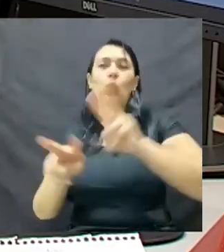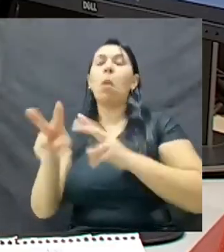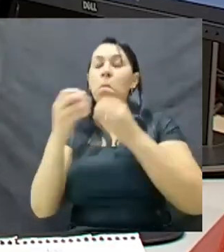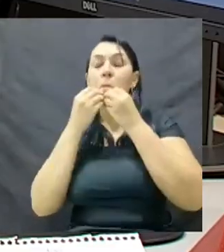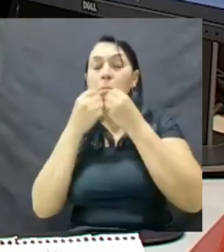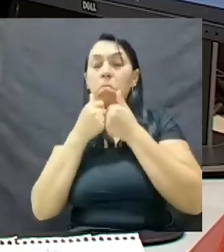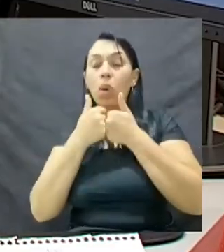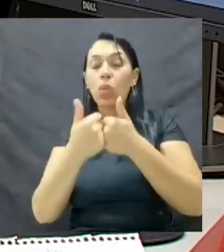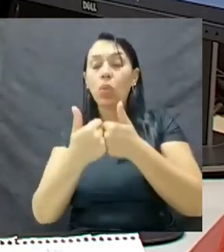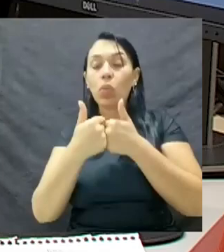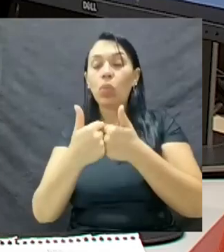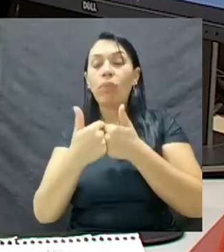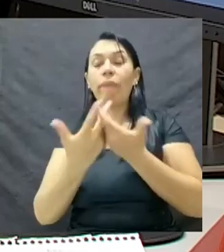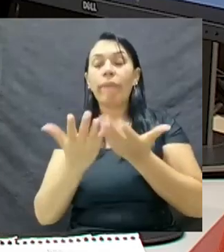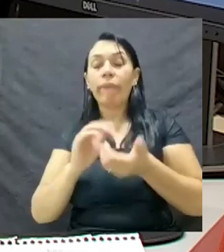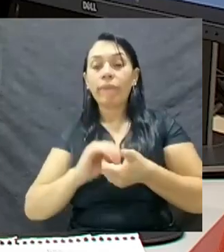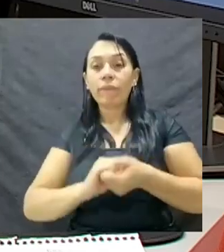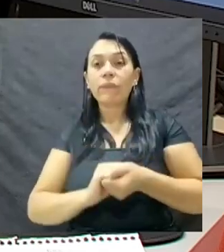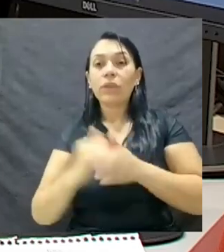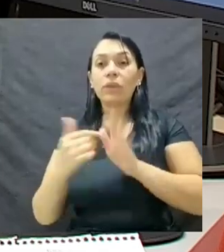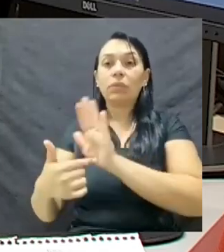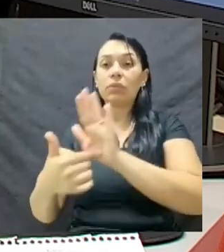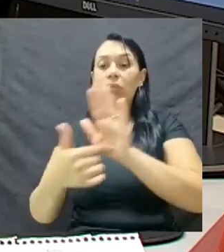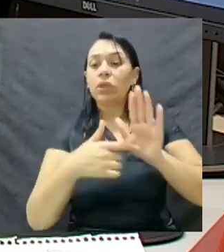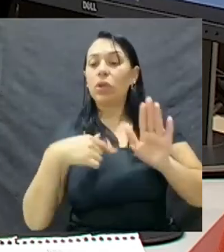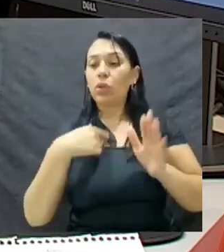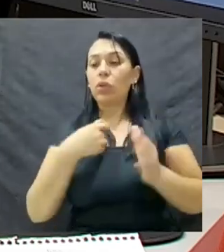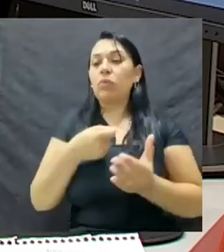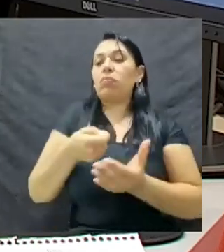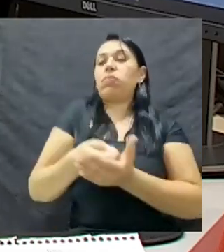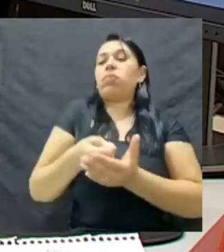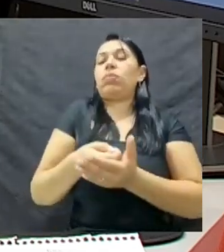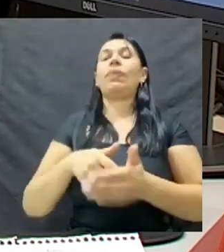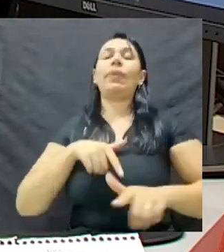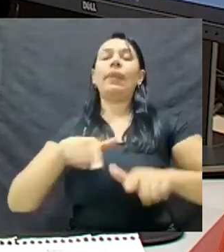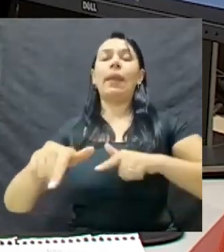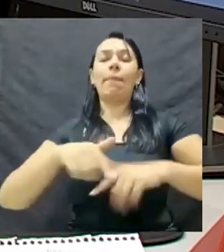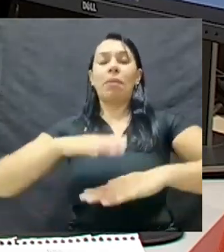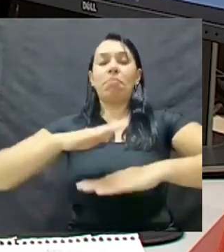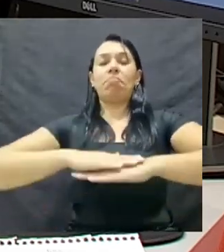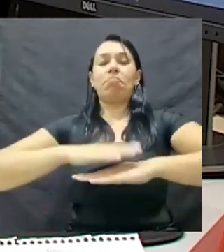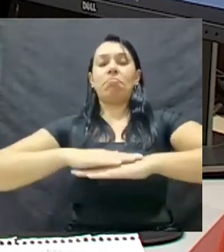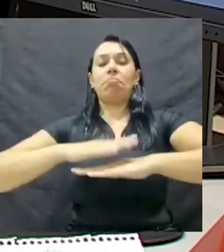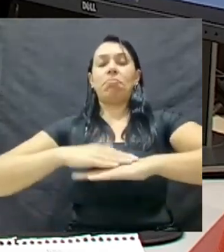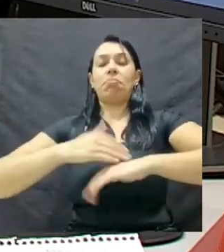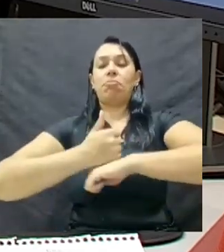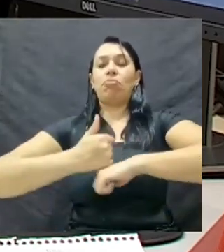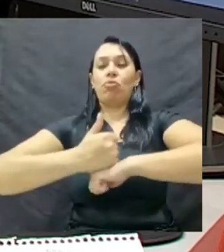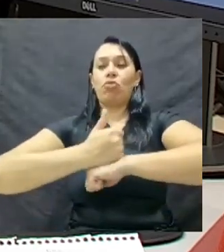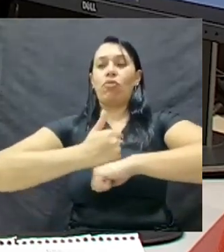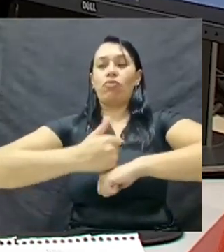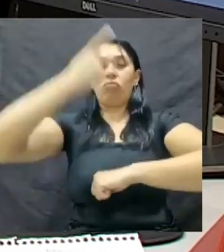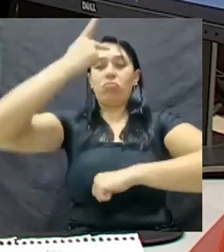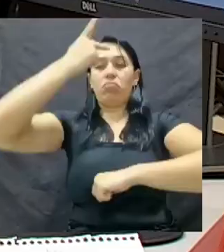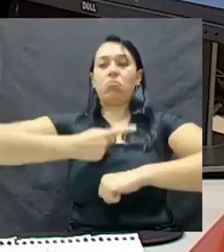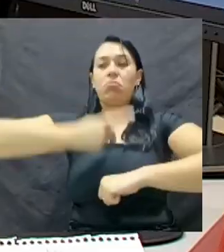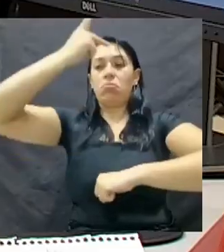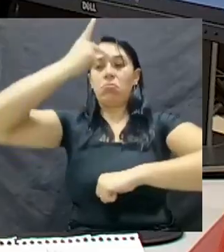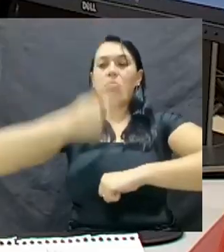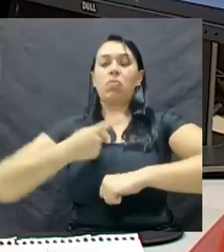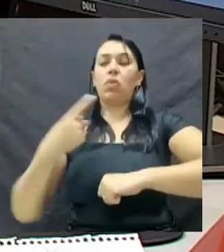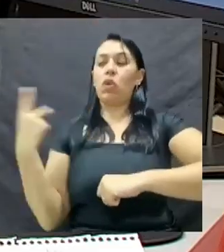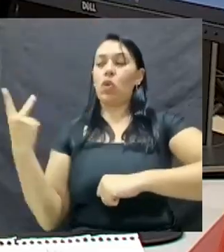amostra do nosso comprometimento com o trabalho, da nossa eficiência, coisas que, de repente, aparecem de uma forma mais